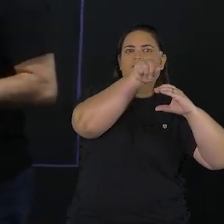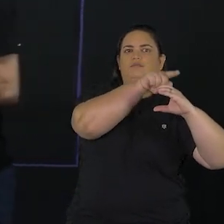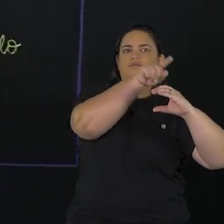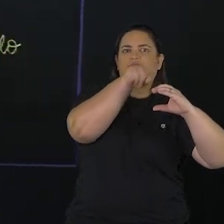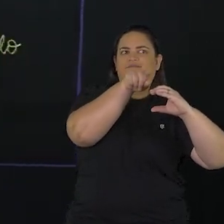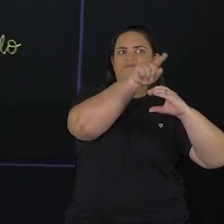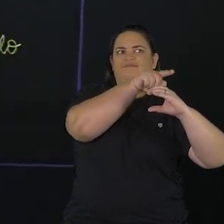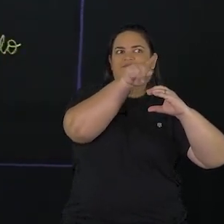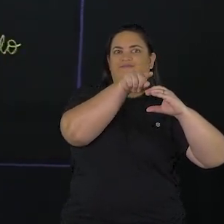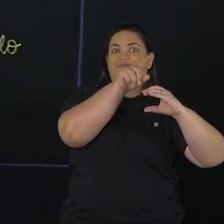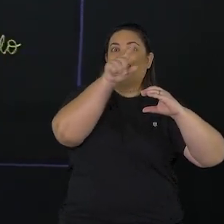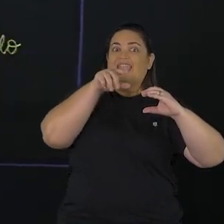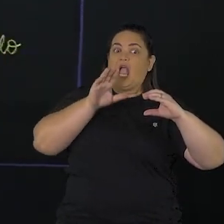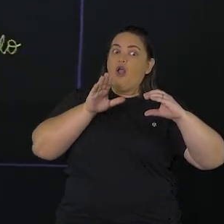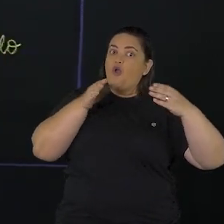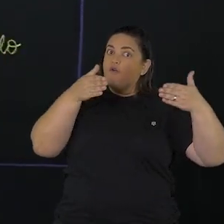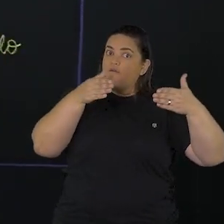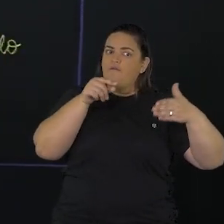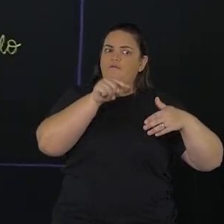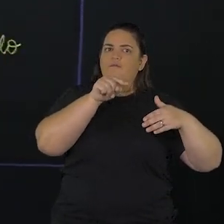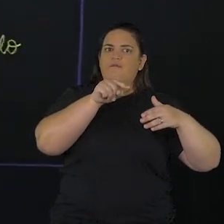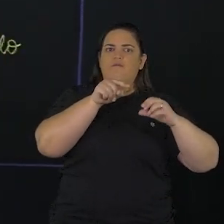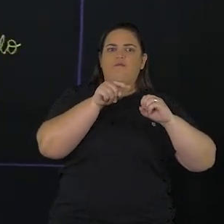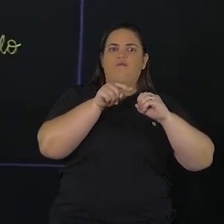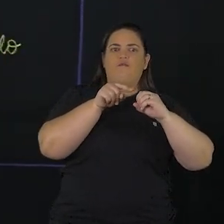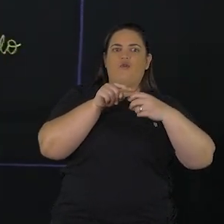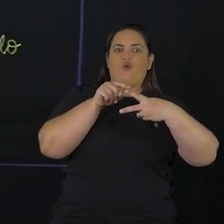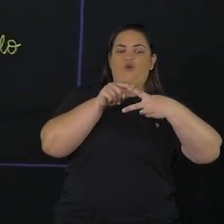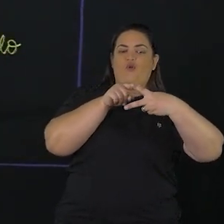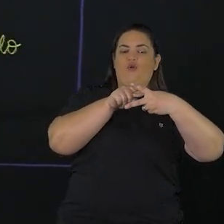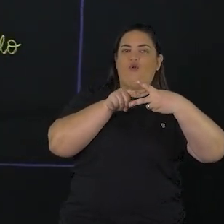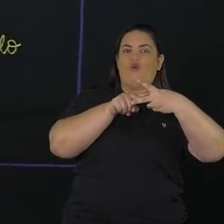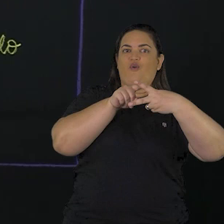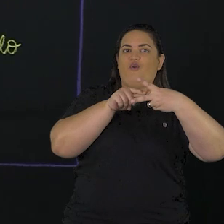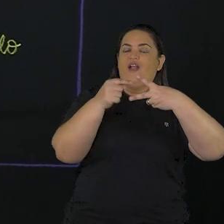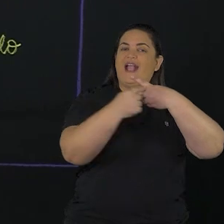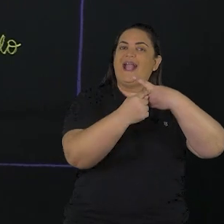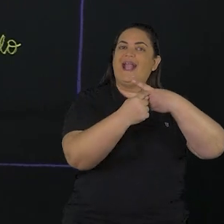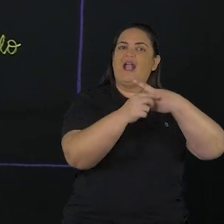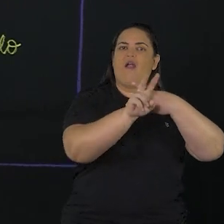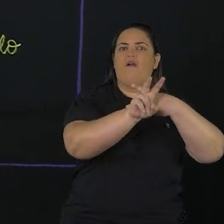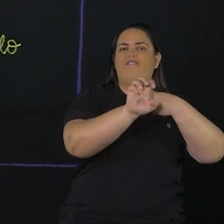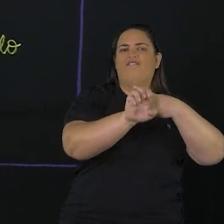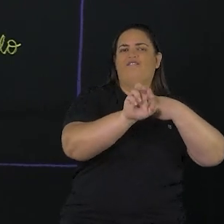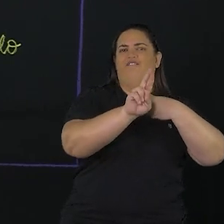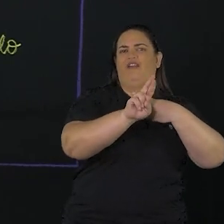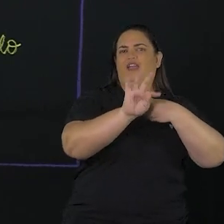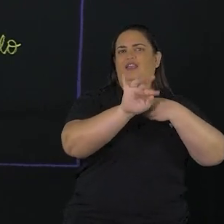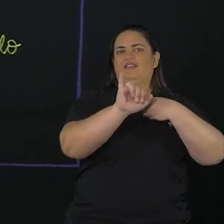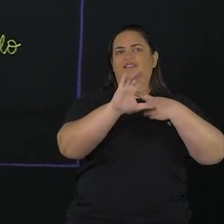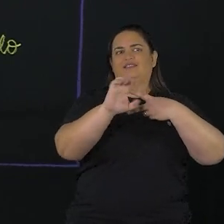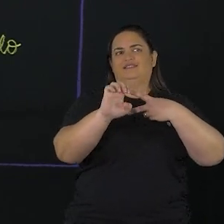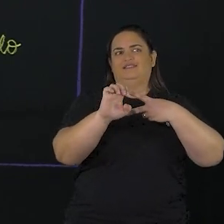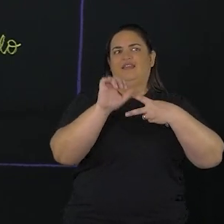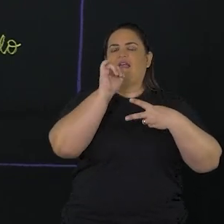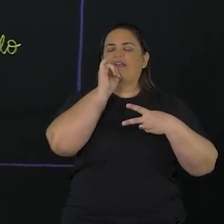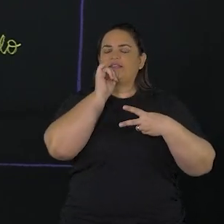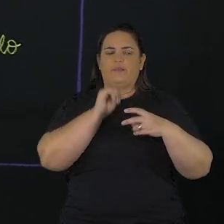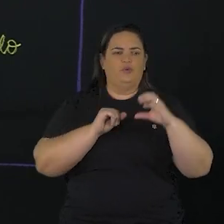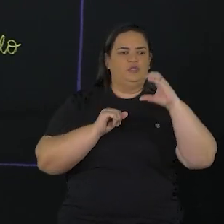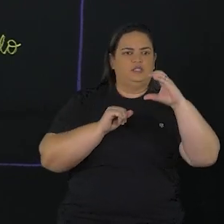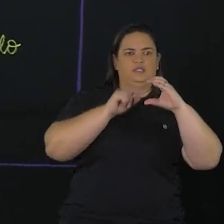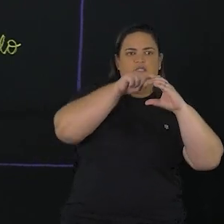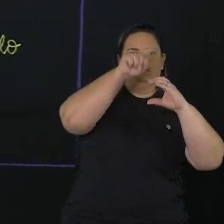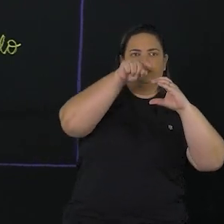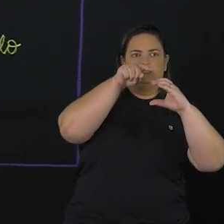em relação ao mesmo vértice, atenção, se eu somo um ângulo C com um